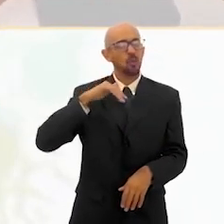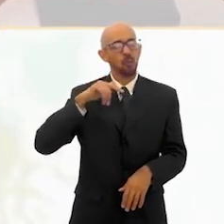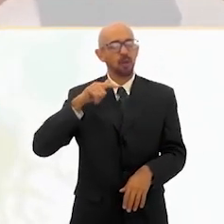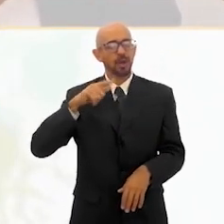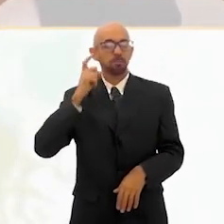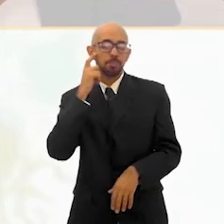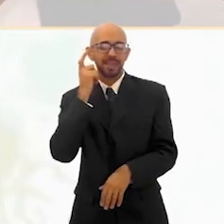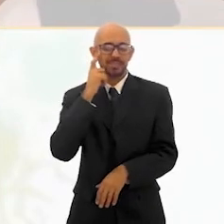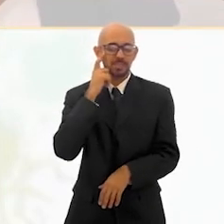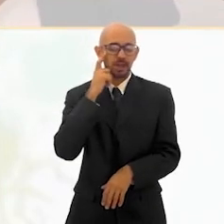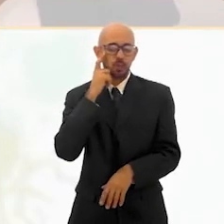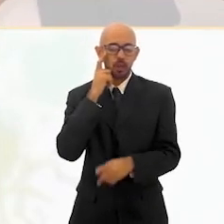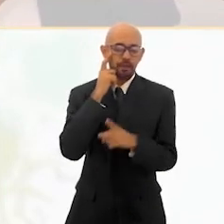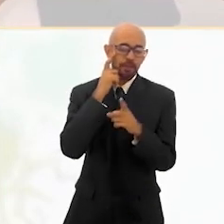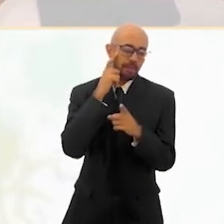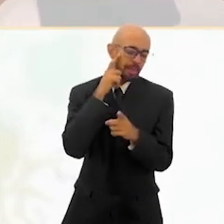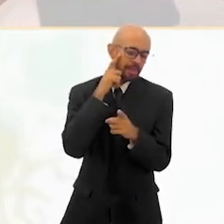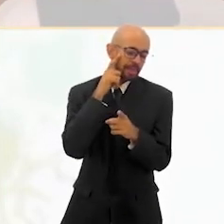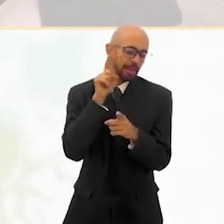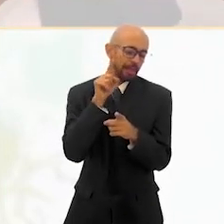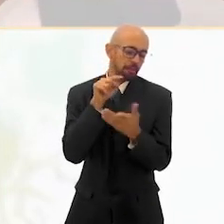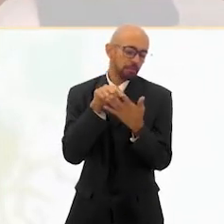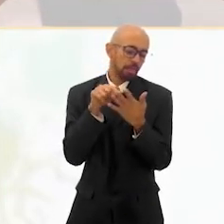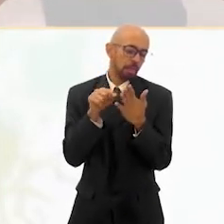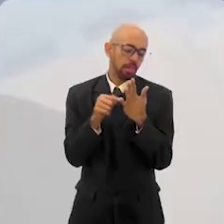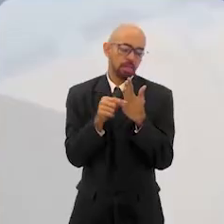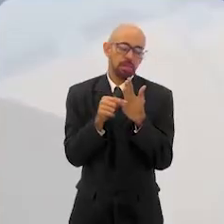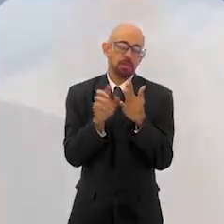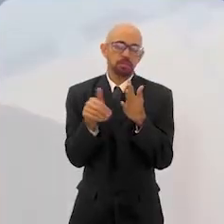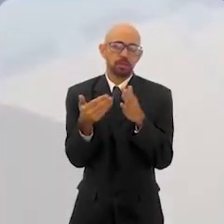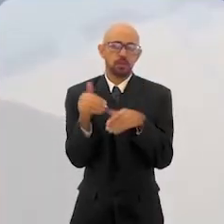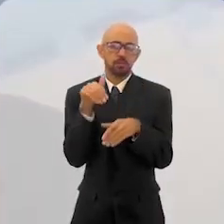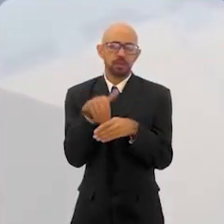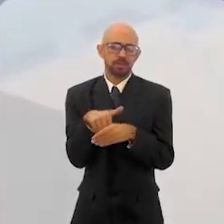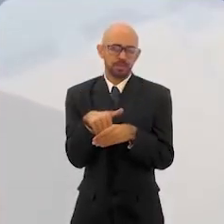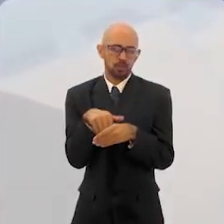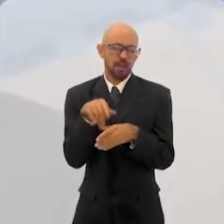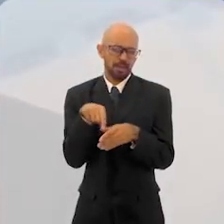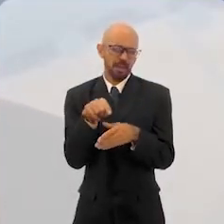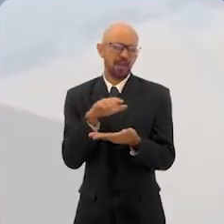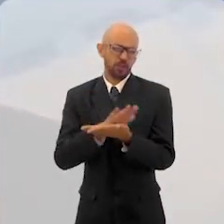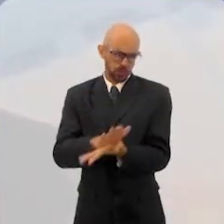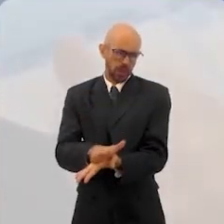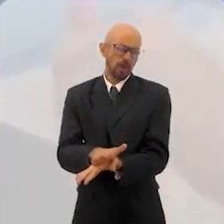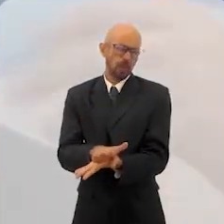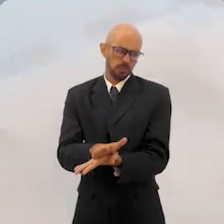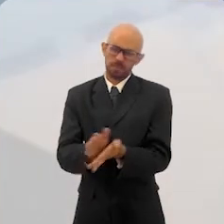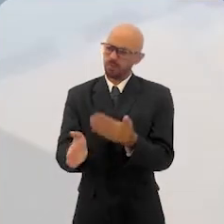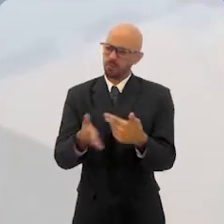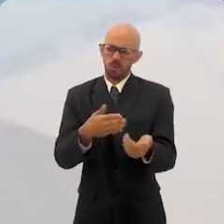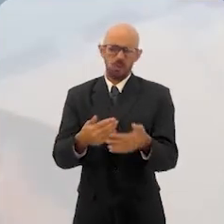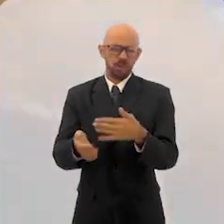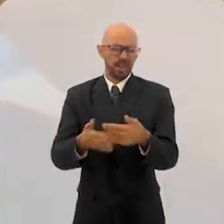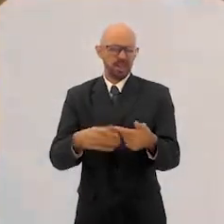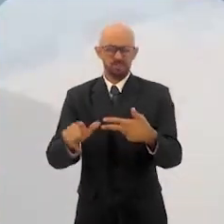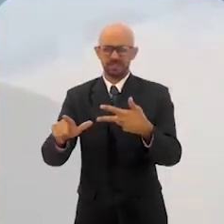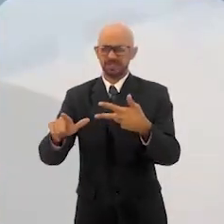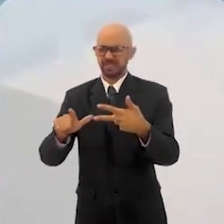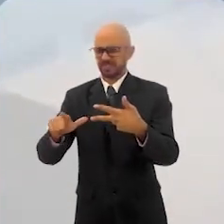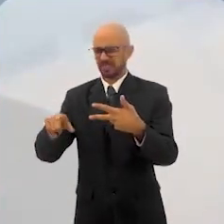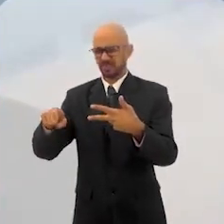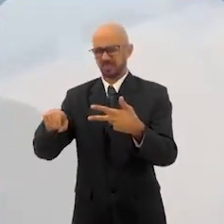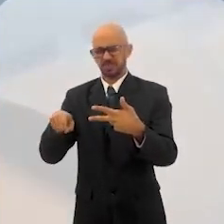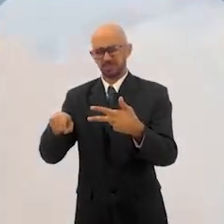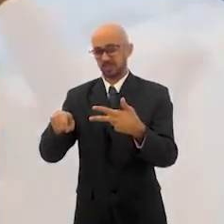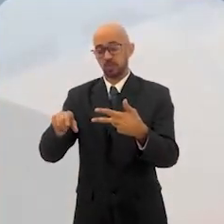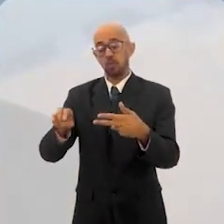você é, né? Então, isso, a eleição, ela é cruel. Seja uma eleição para um legislativo da vida, seja uma eleição para um executivo, seja uma eleição